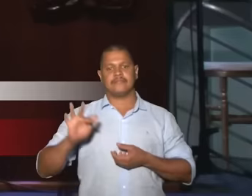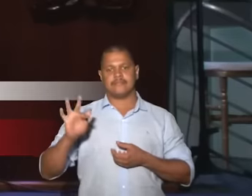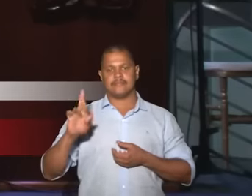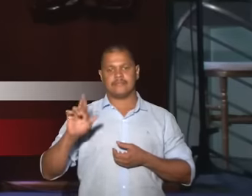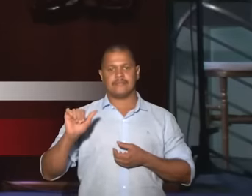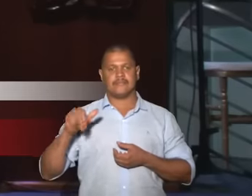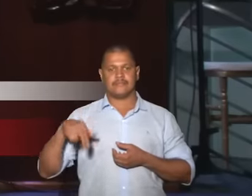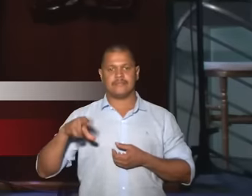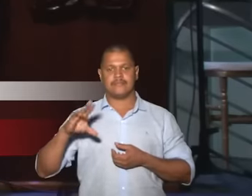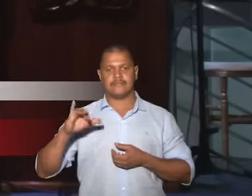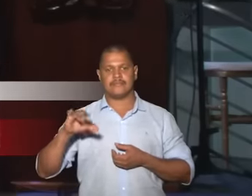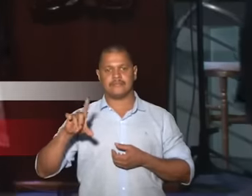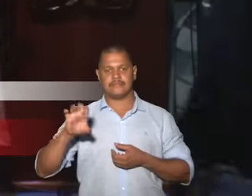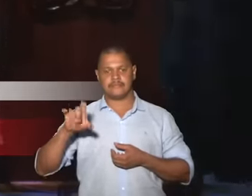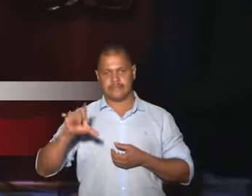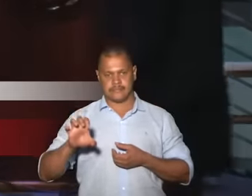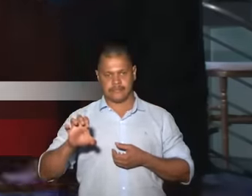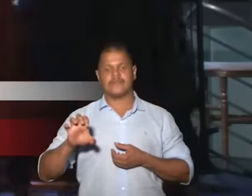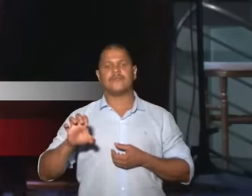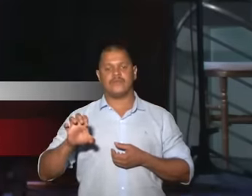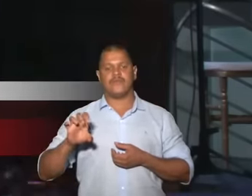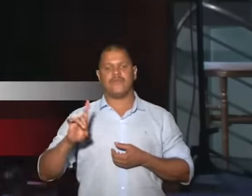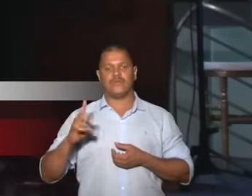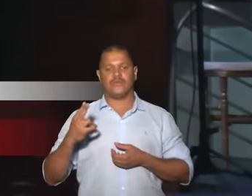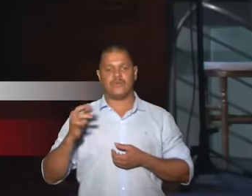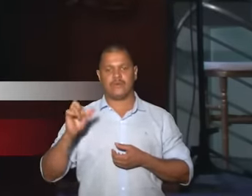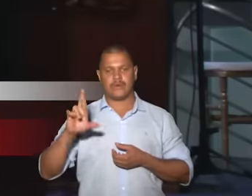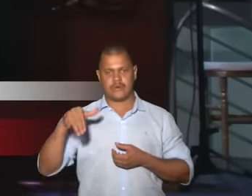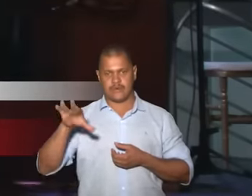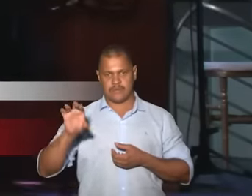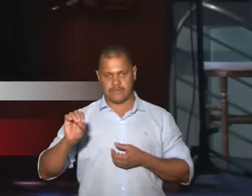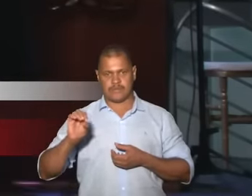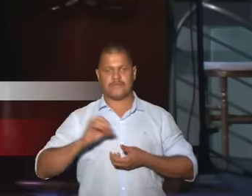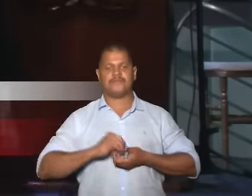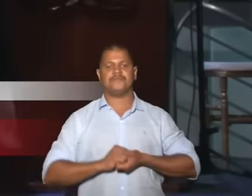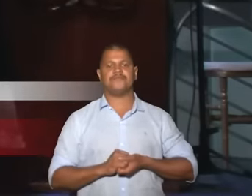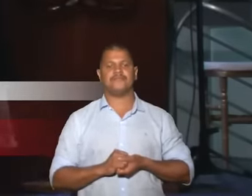Franciele do Carmo da Paixão.